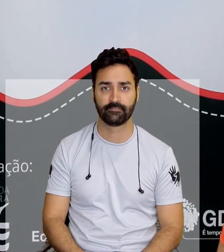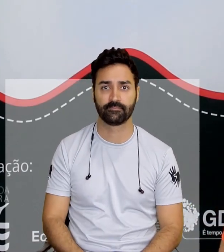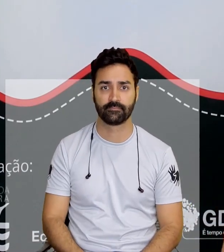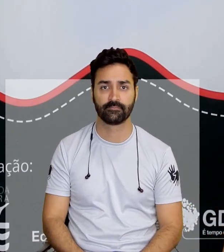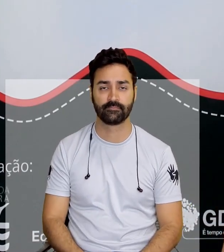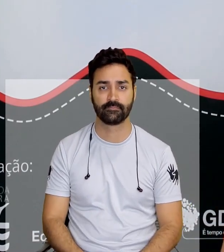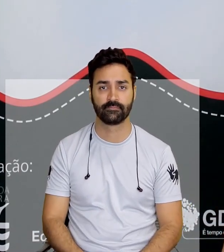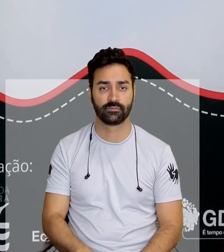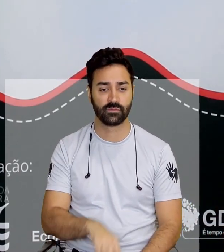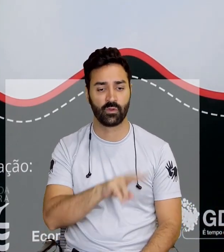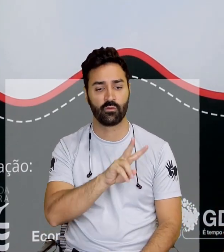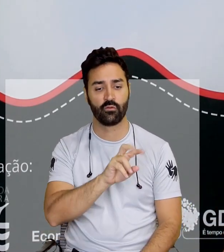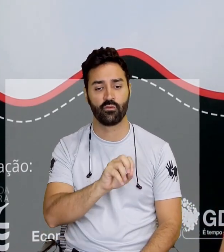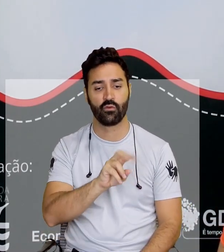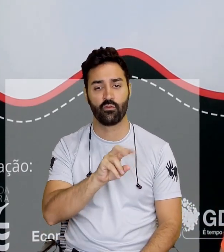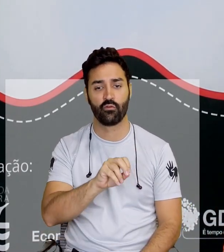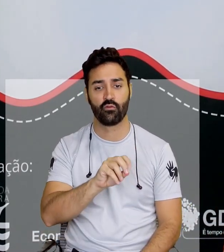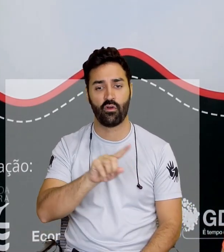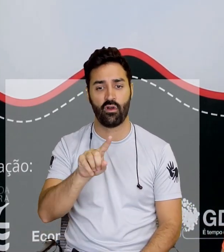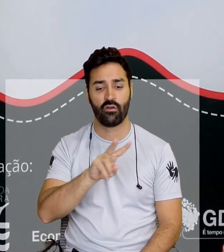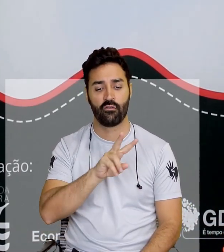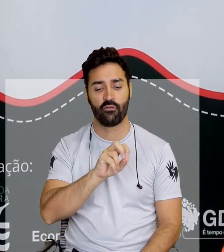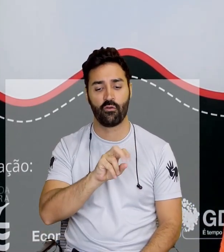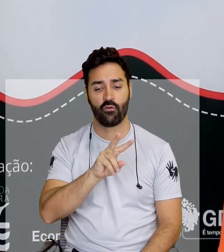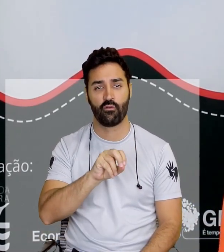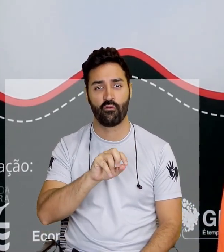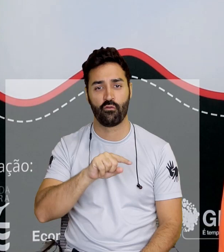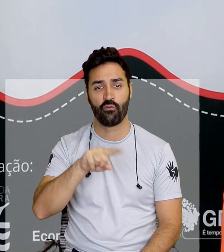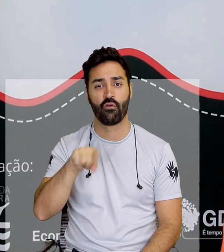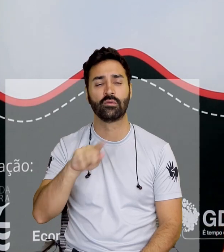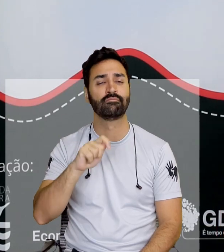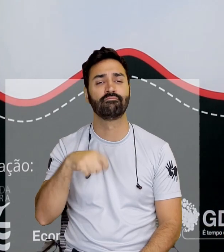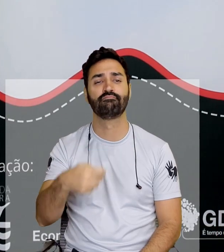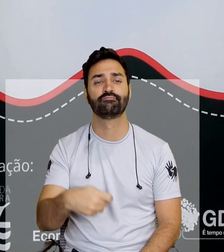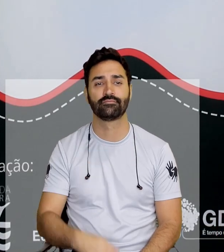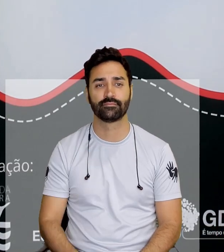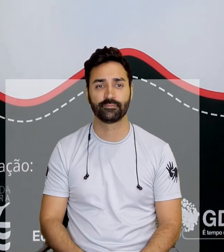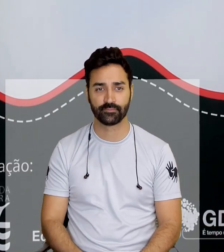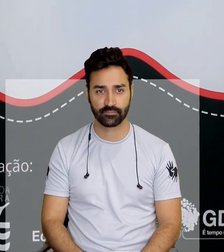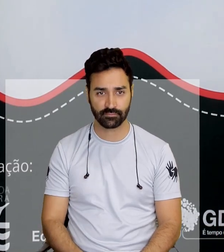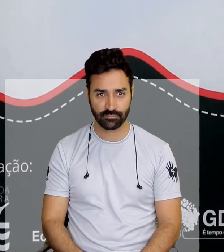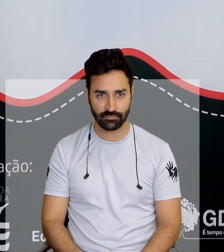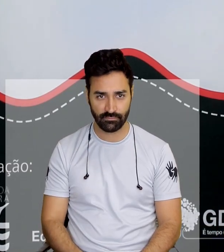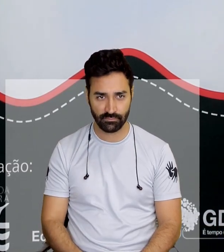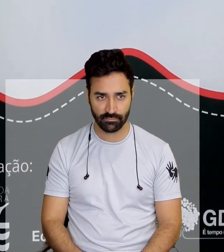Vovô e vovó, como é? Vovô.